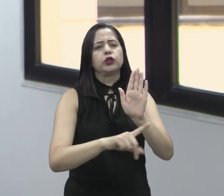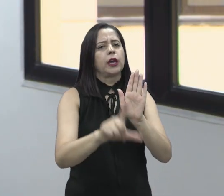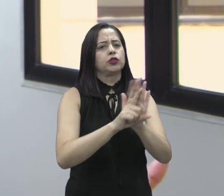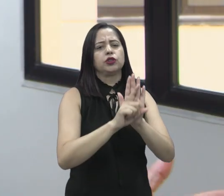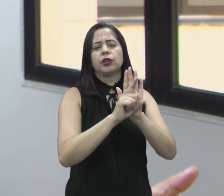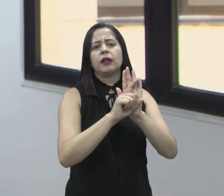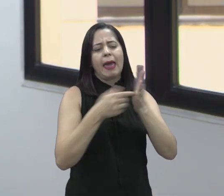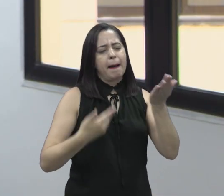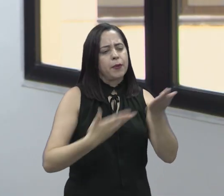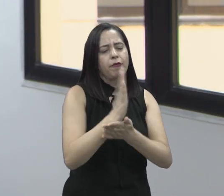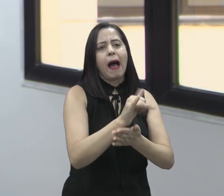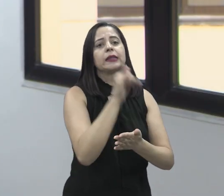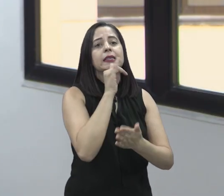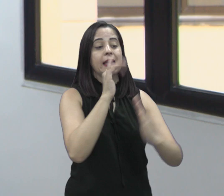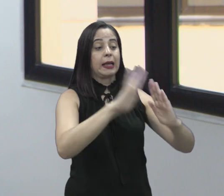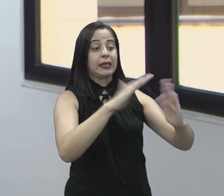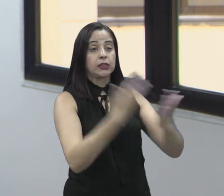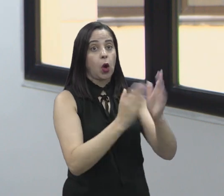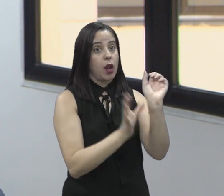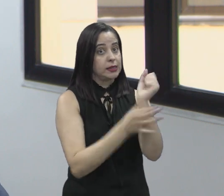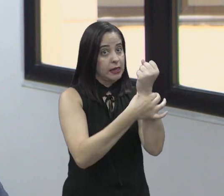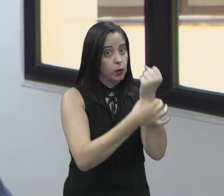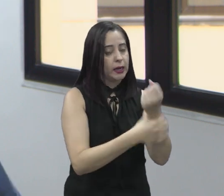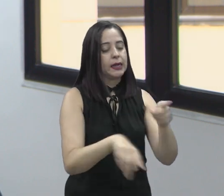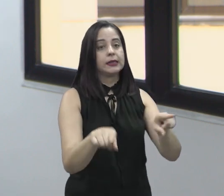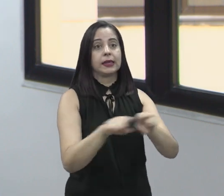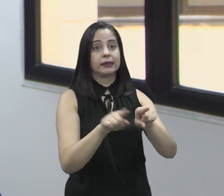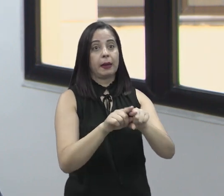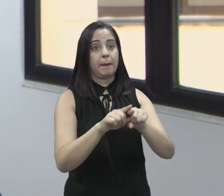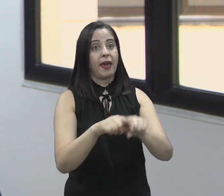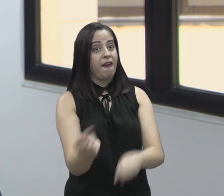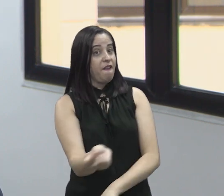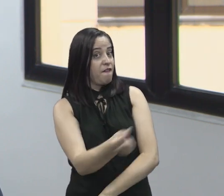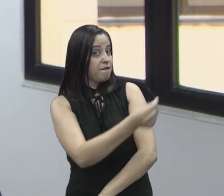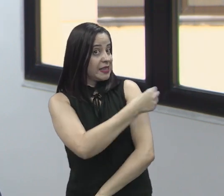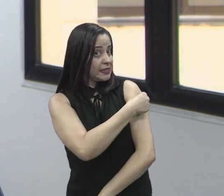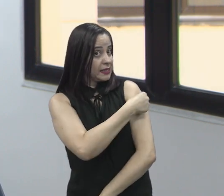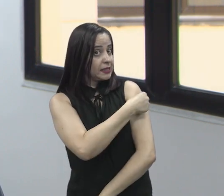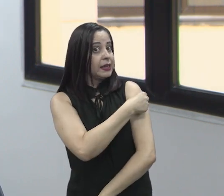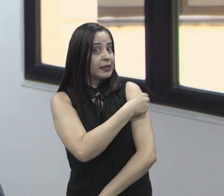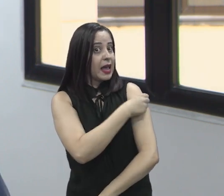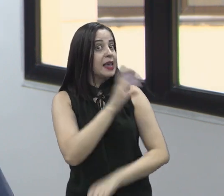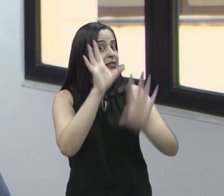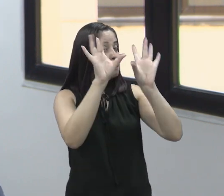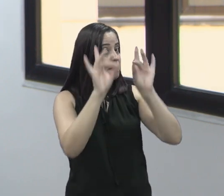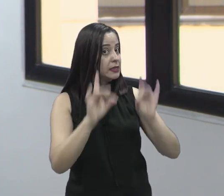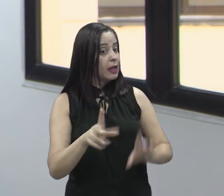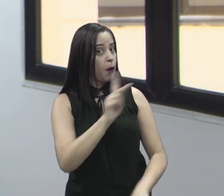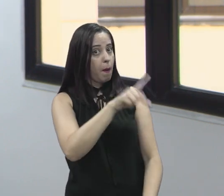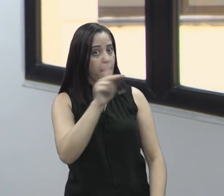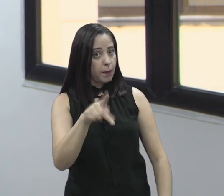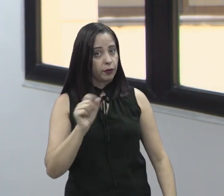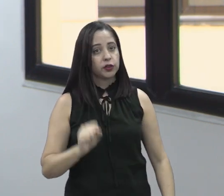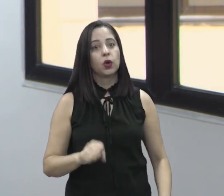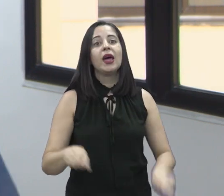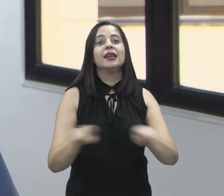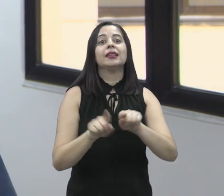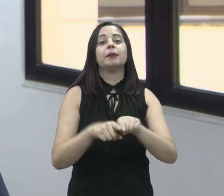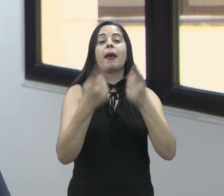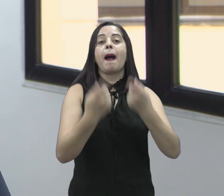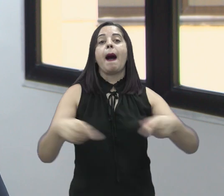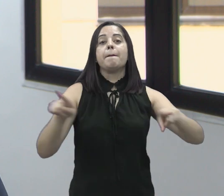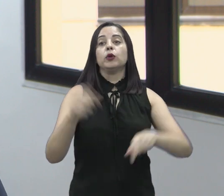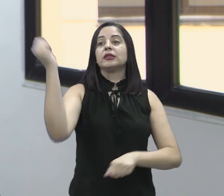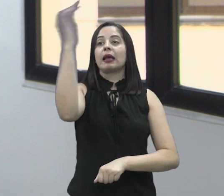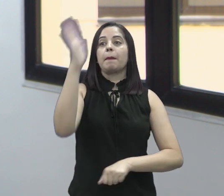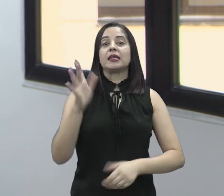como segurança nas escolas, vacinas preferenciais aos professores, o canto dos hinos